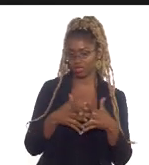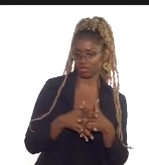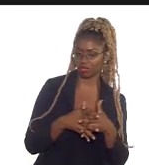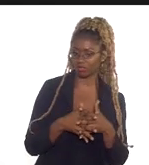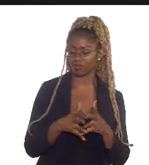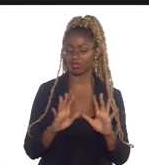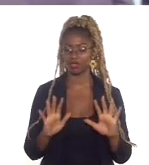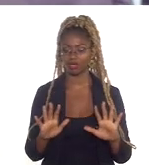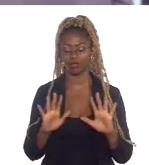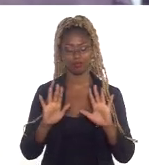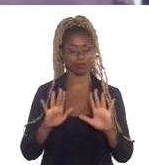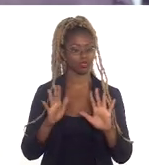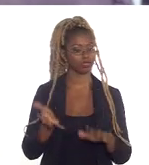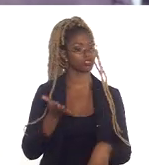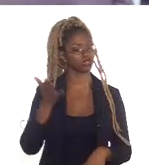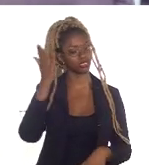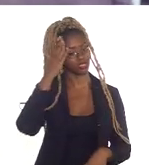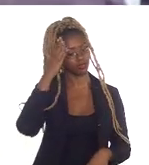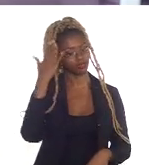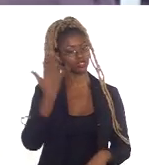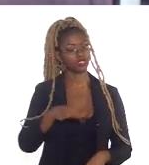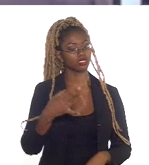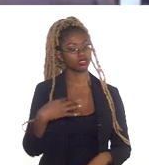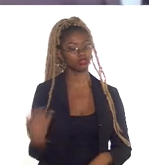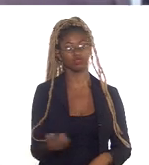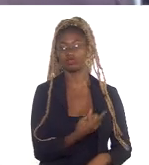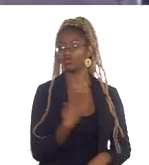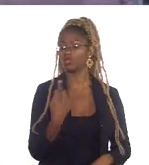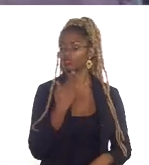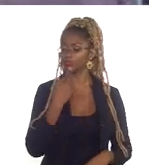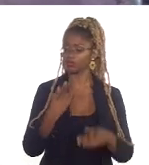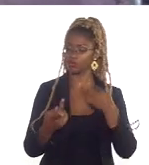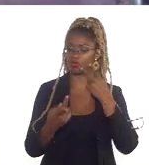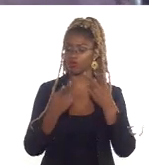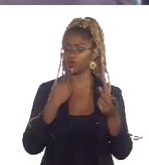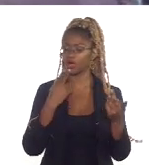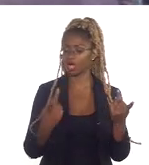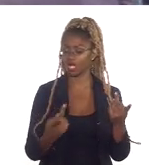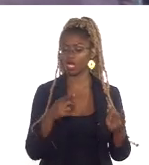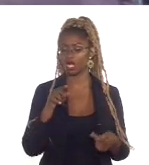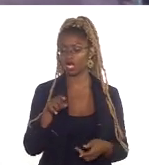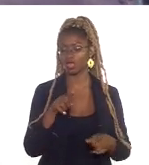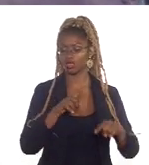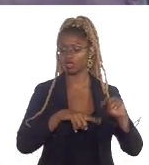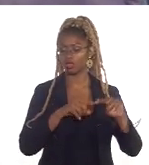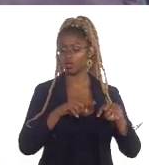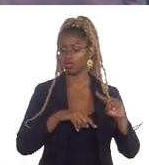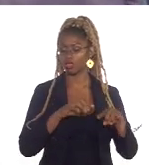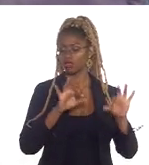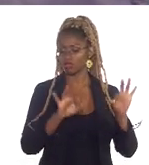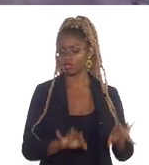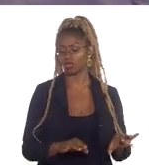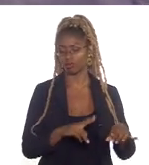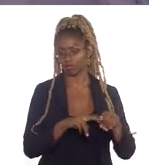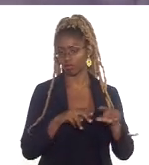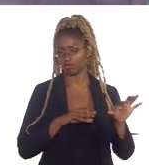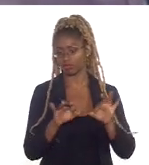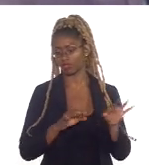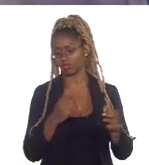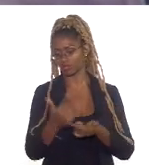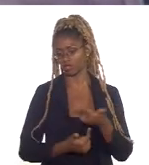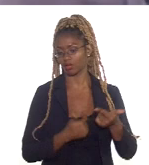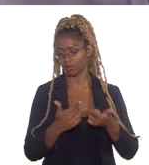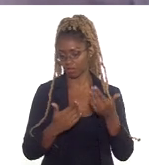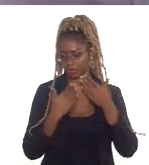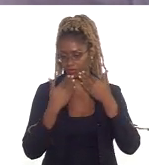mas eu só queria ter certeza que a gente está tratando do objeto correto, né? Porque o plano de trabalho que foi